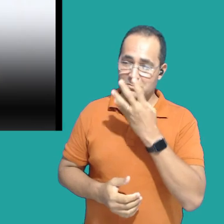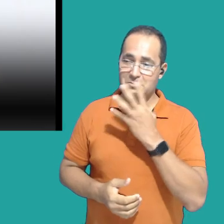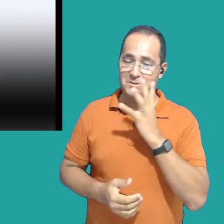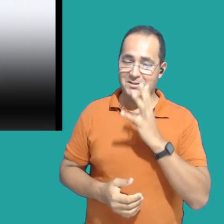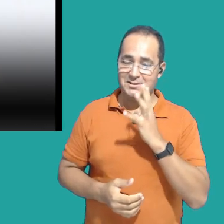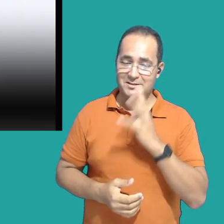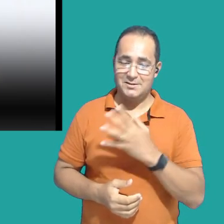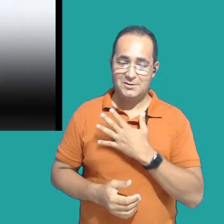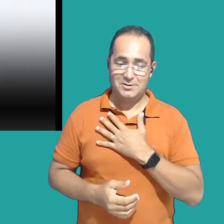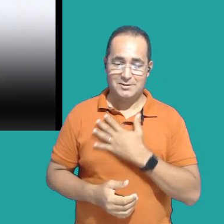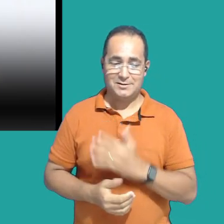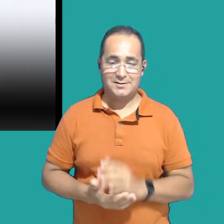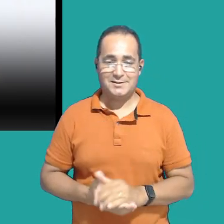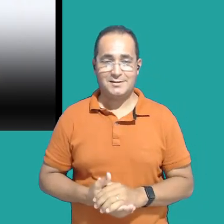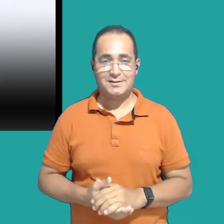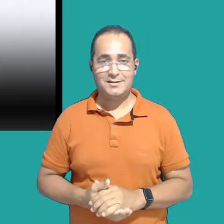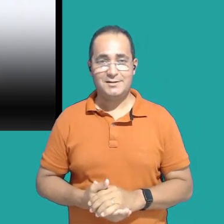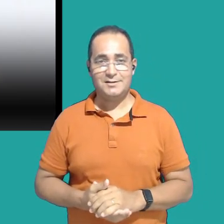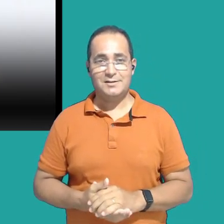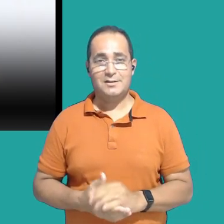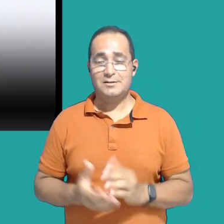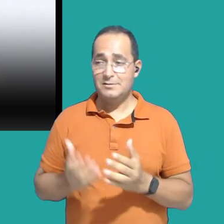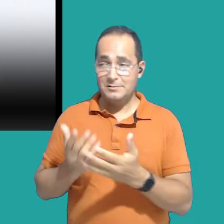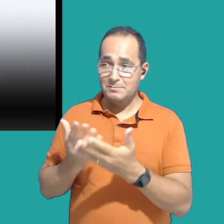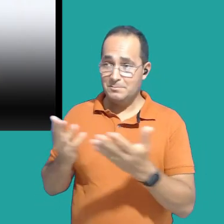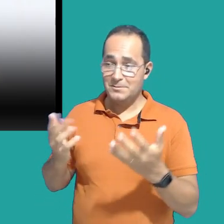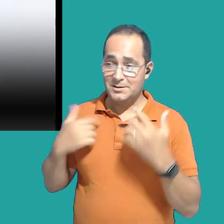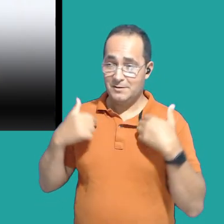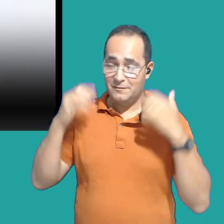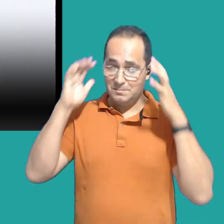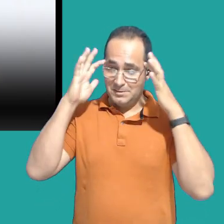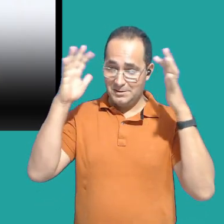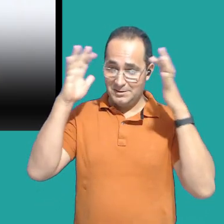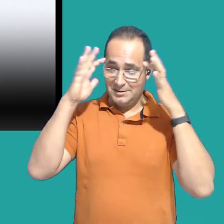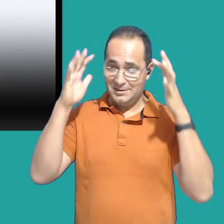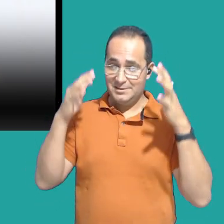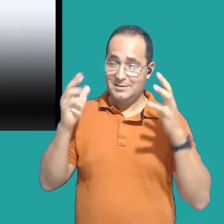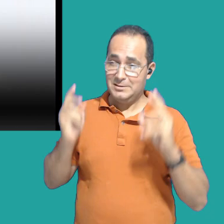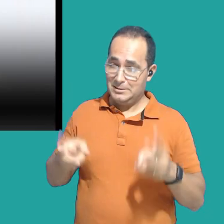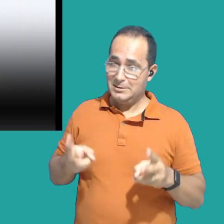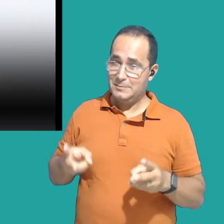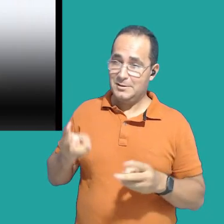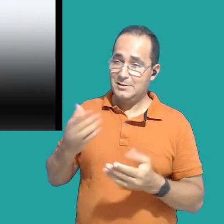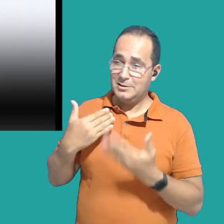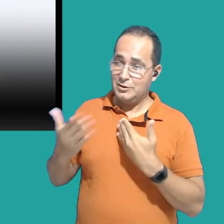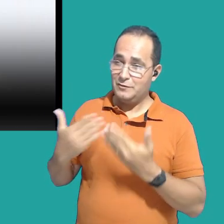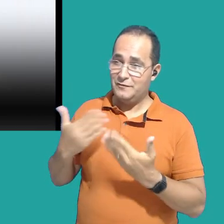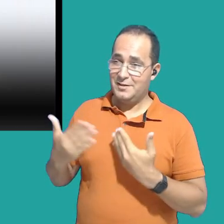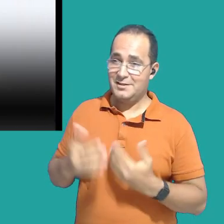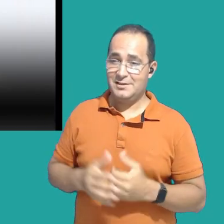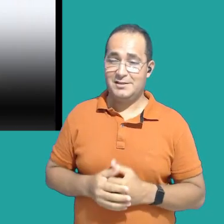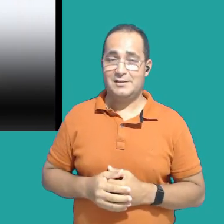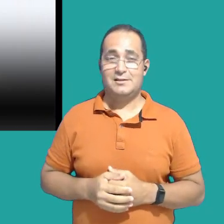Bacana, legal, Felipe. Muitas coisas assim que eu fico pensando toda vez que a gente conversa.